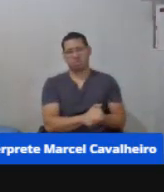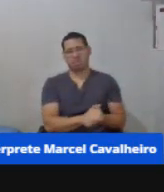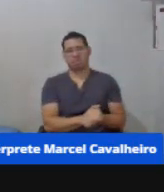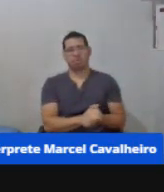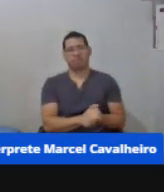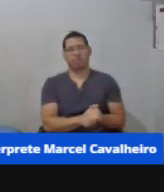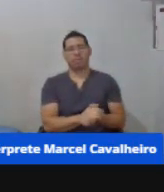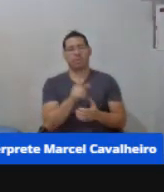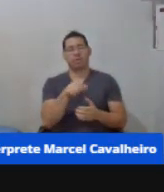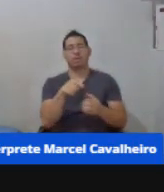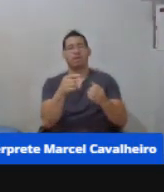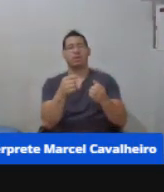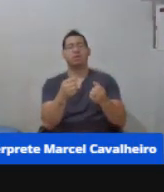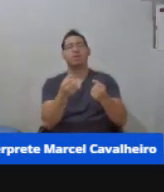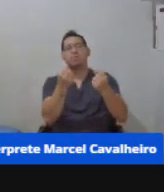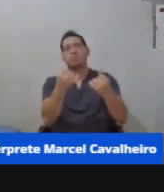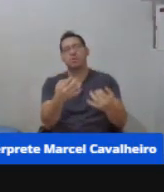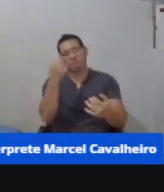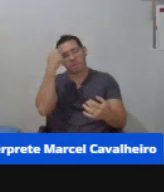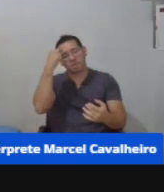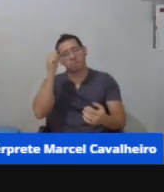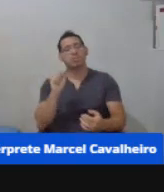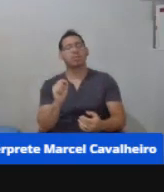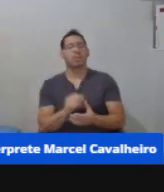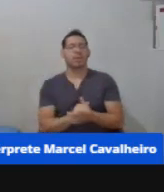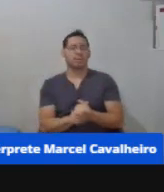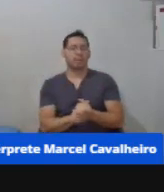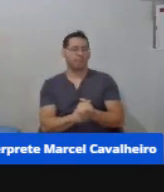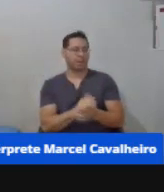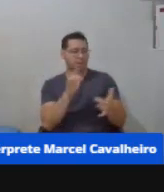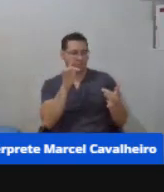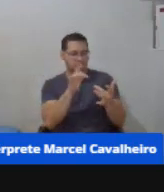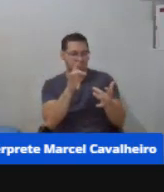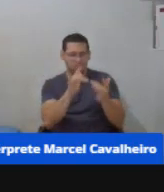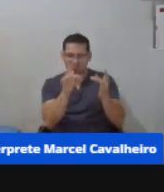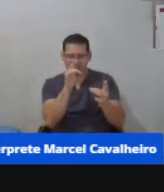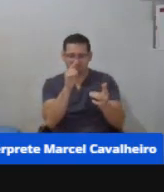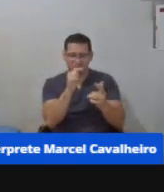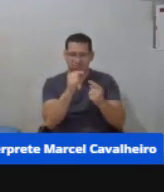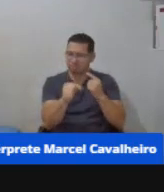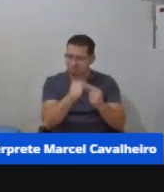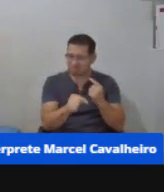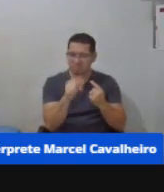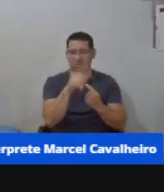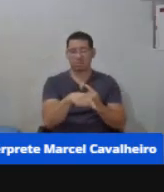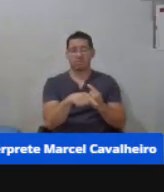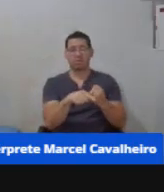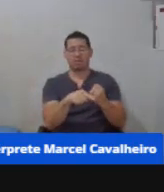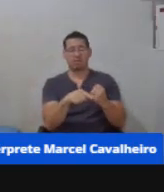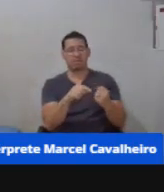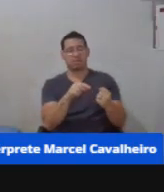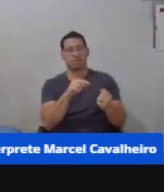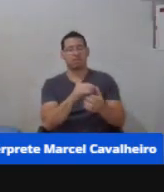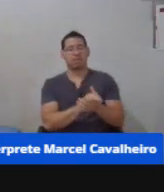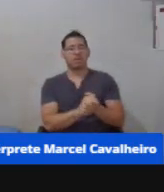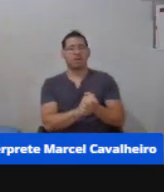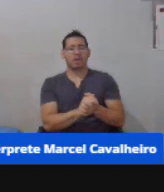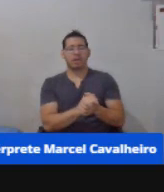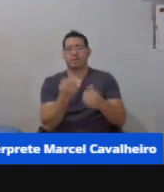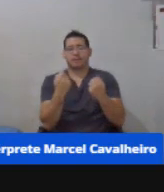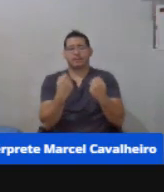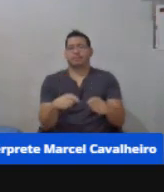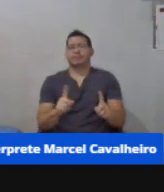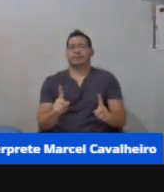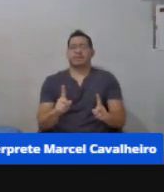ponderamos aqui? Que a não vinculação de habilidades como pré-requisito não necessariamente compromete